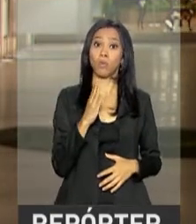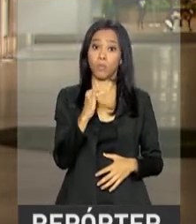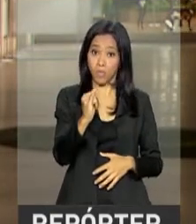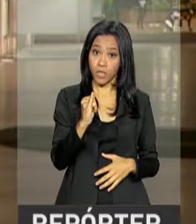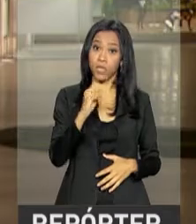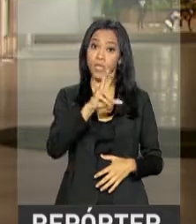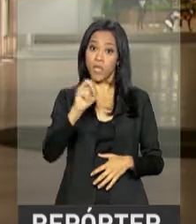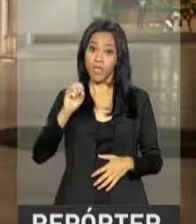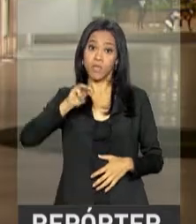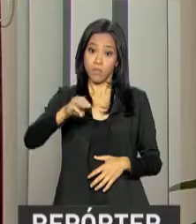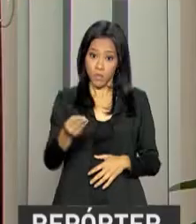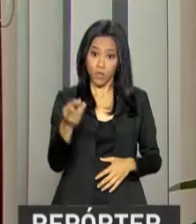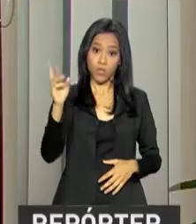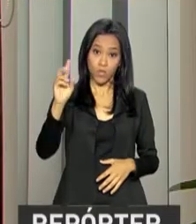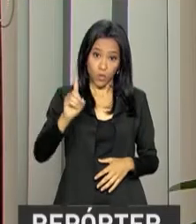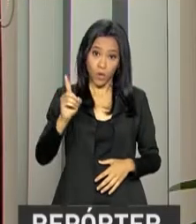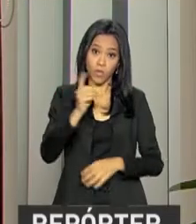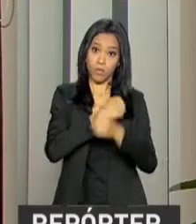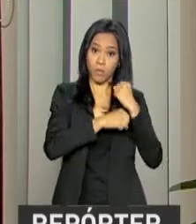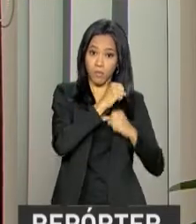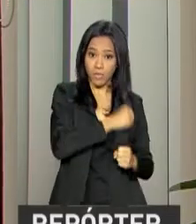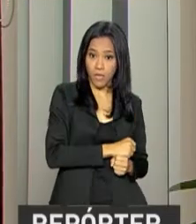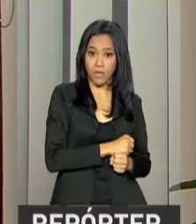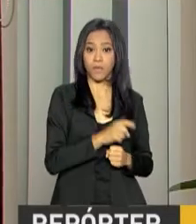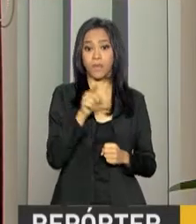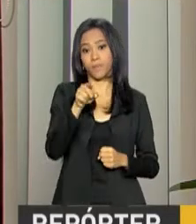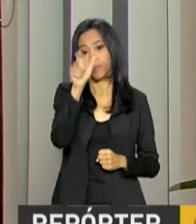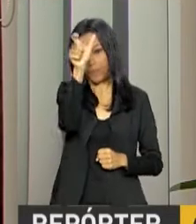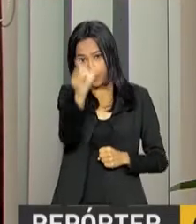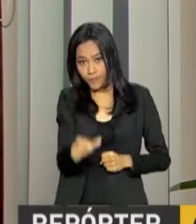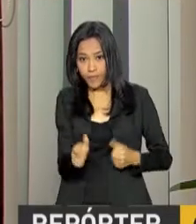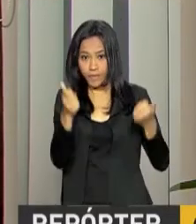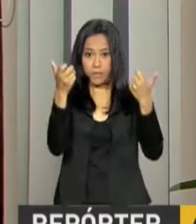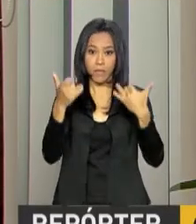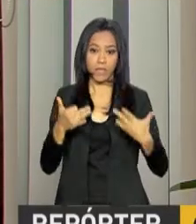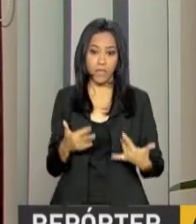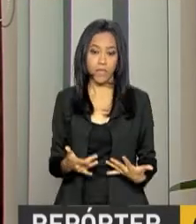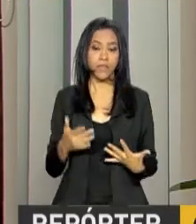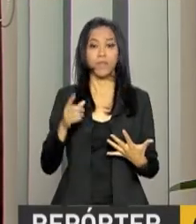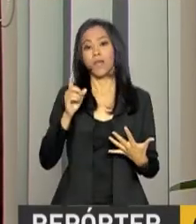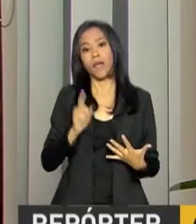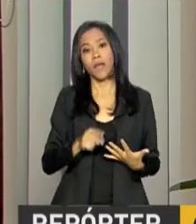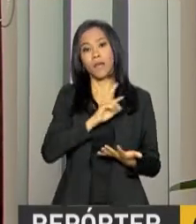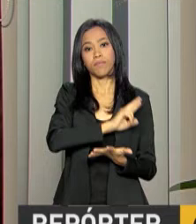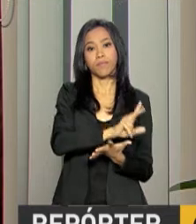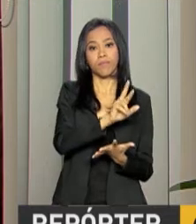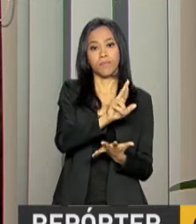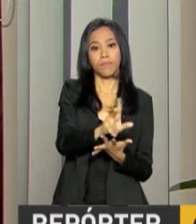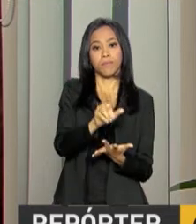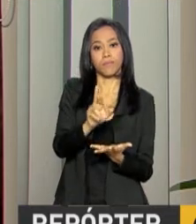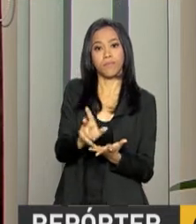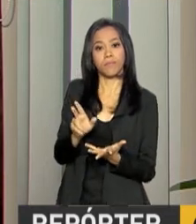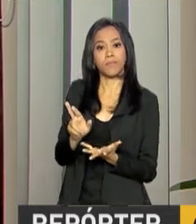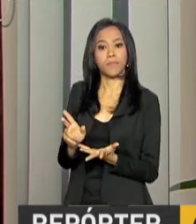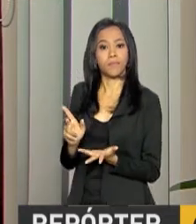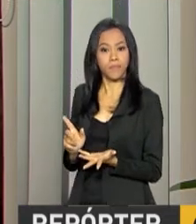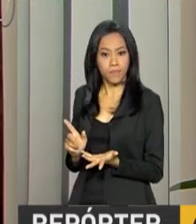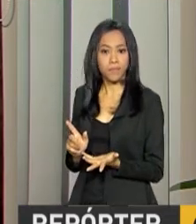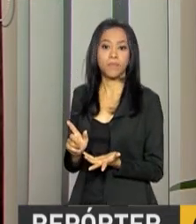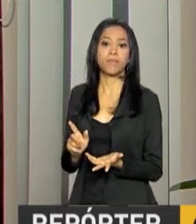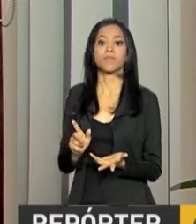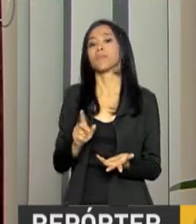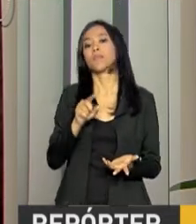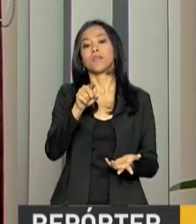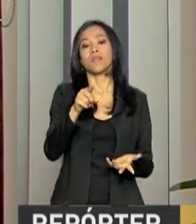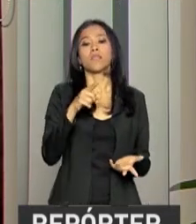no ano passado a pauta exportadora brasileira é bastante diversificada envolvendo desde produtos é